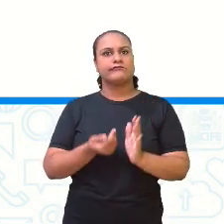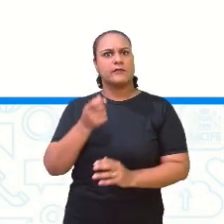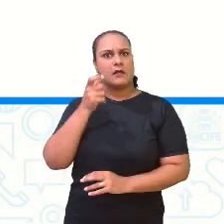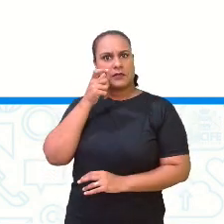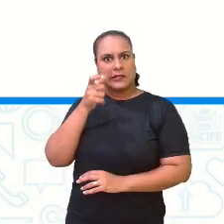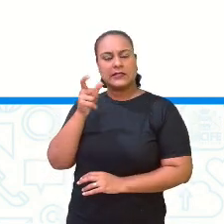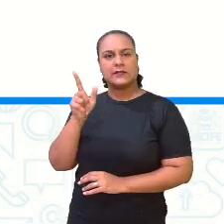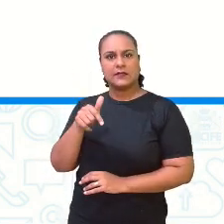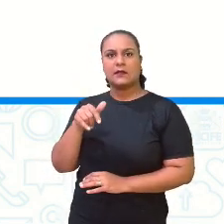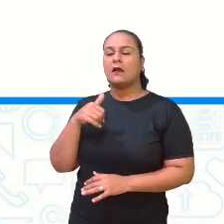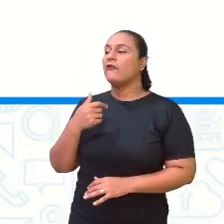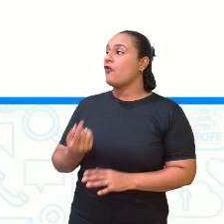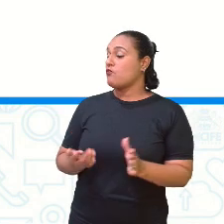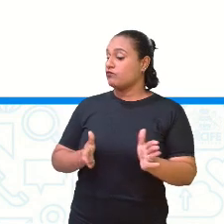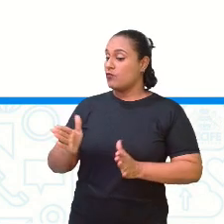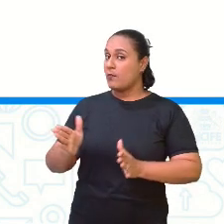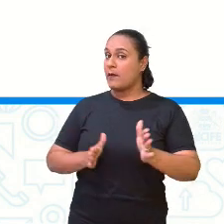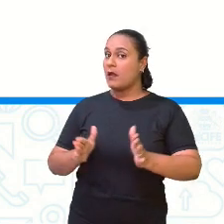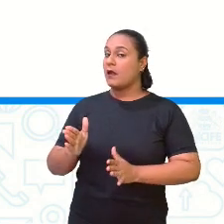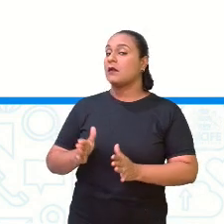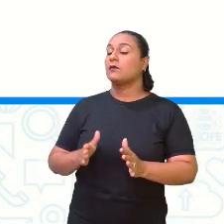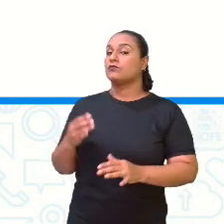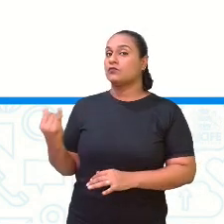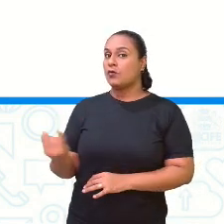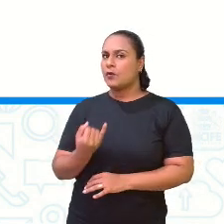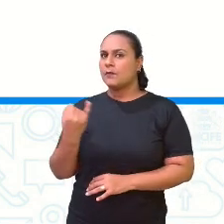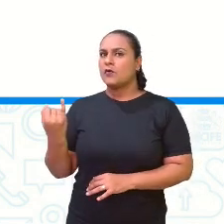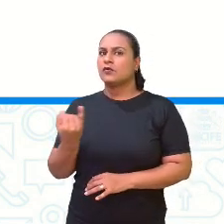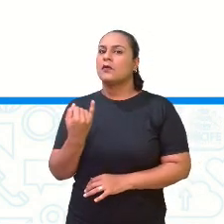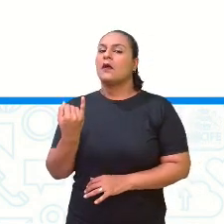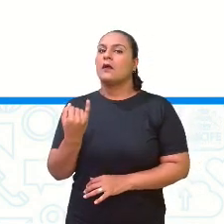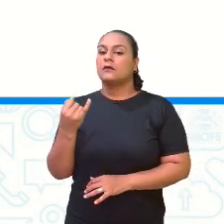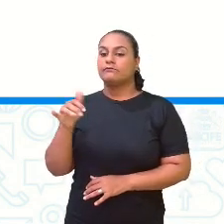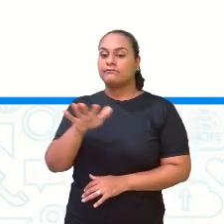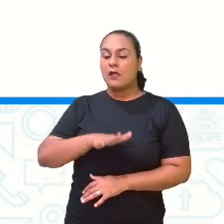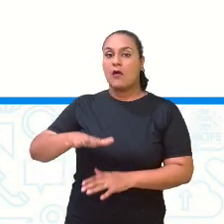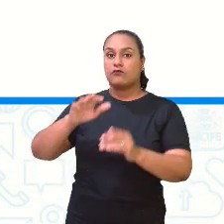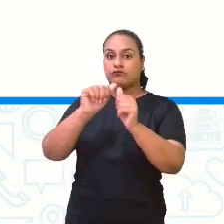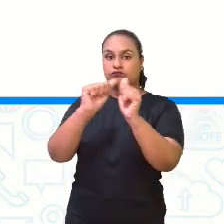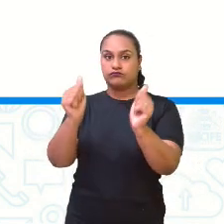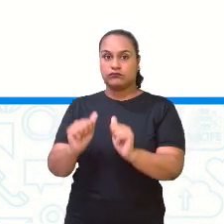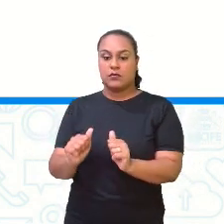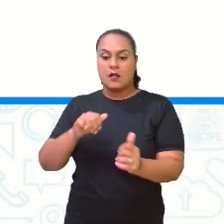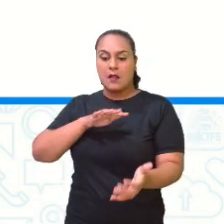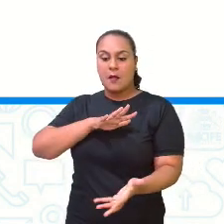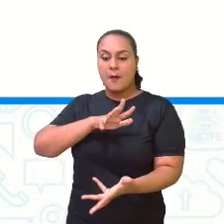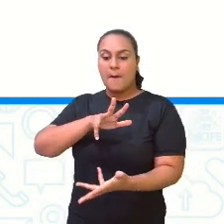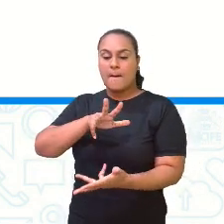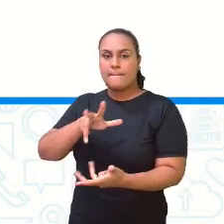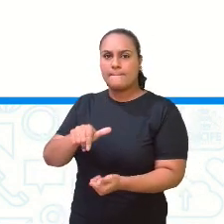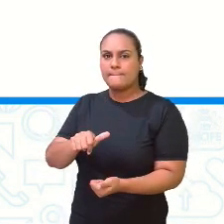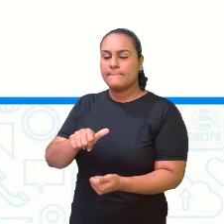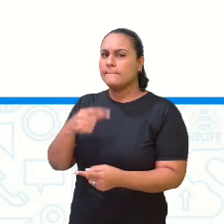Isso foi uma fase muito importante para a questão das artes no mundo todo. Por quê?